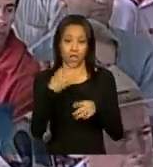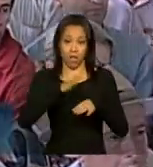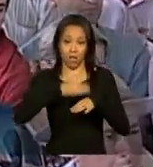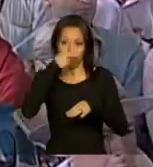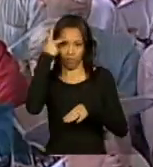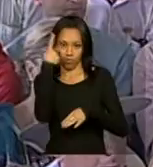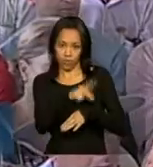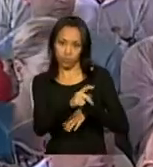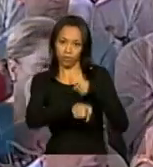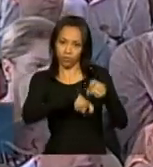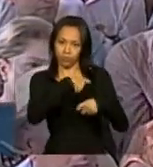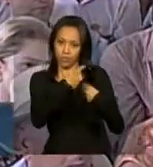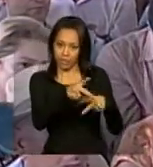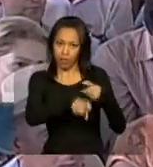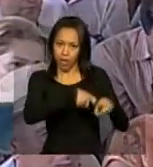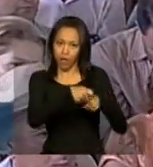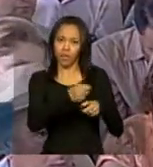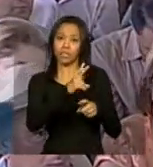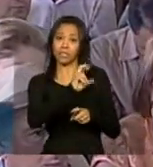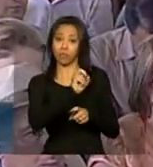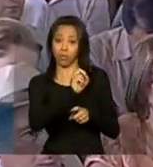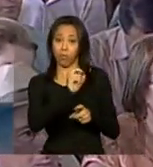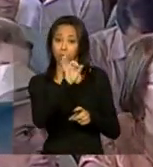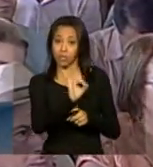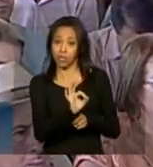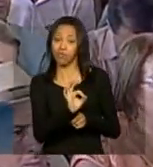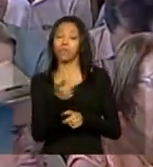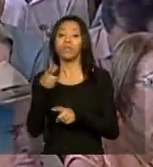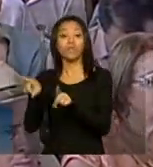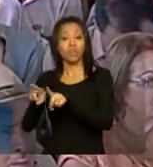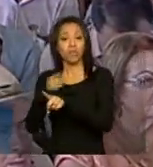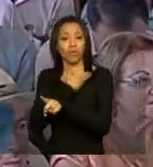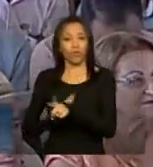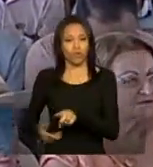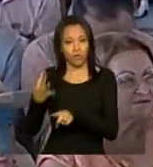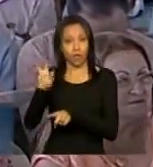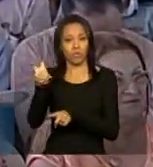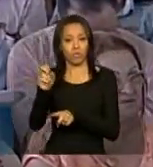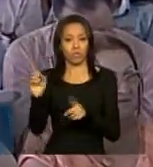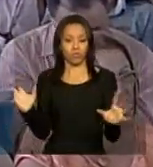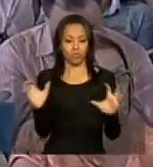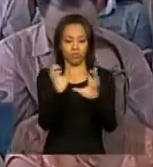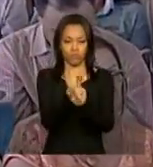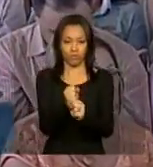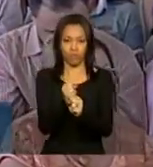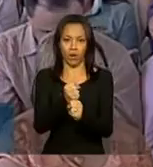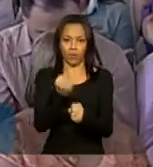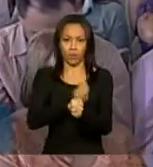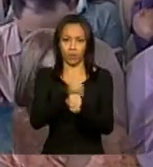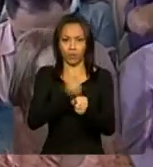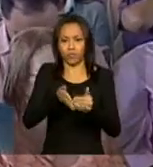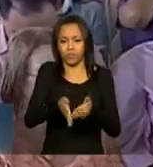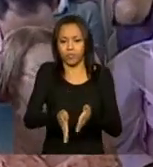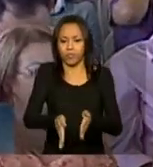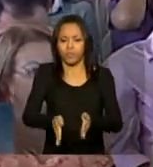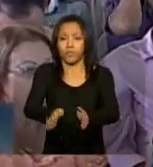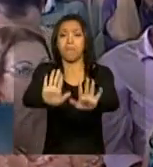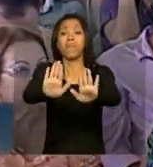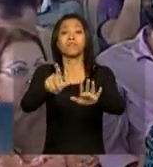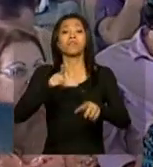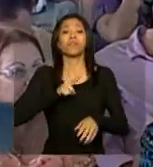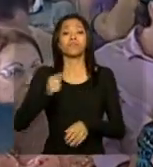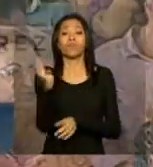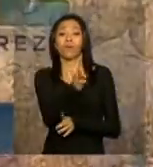50% das estradas e o governo federal 50%. Mas nós temos, senhora presidente, 44